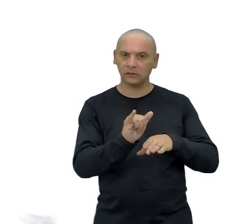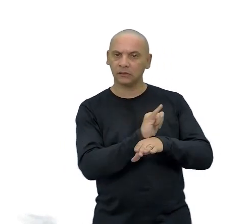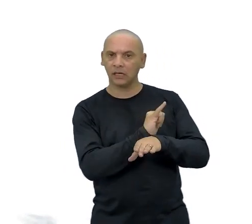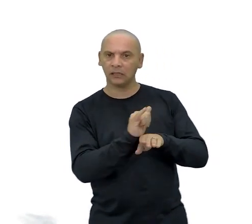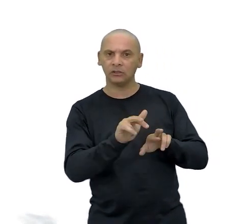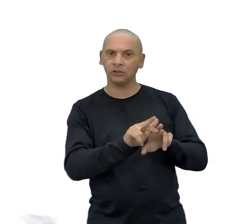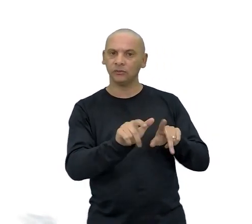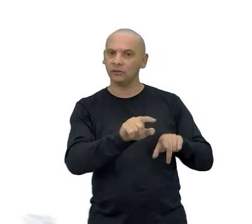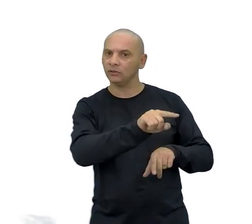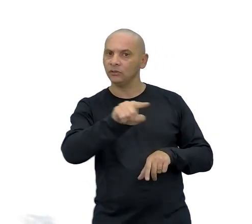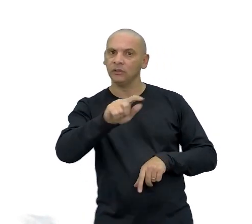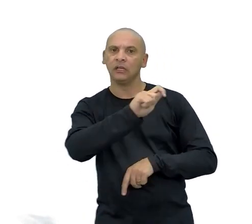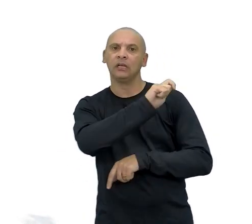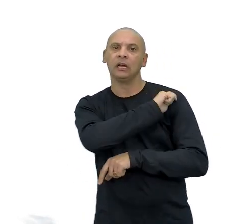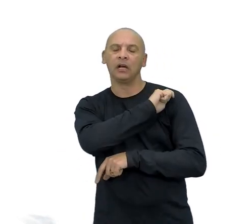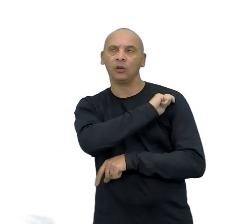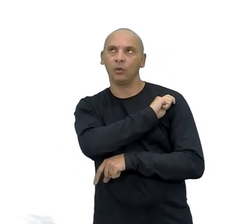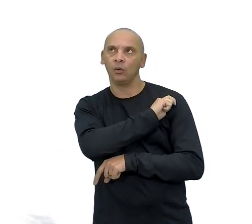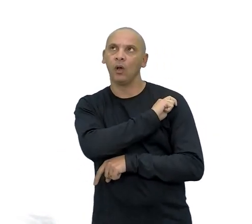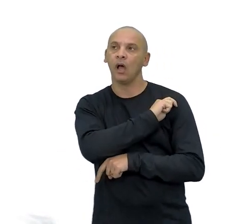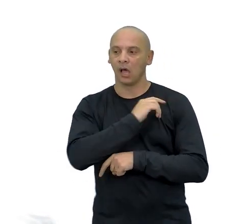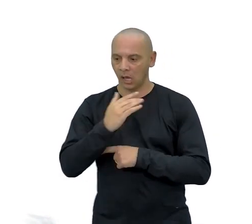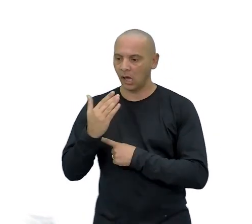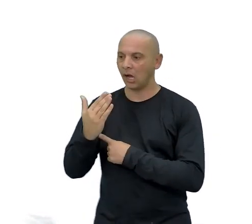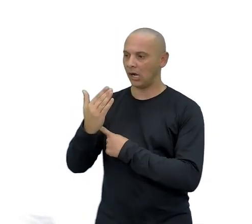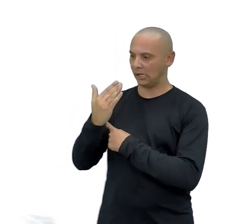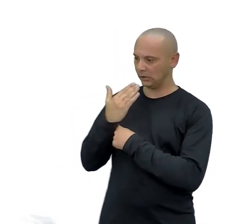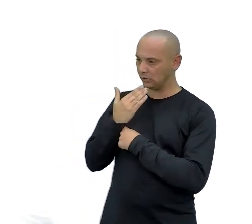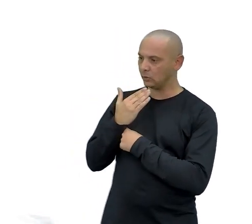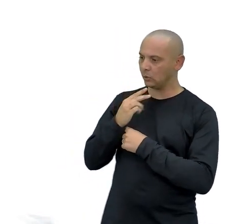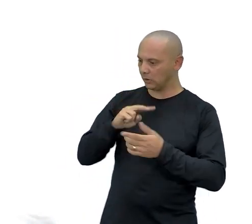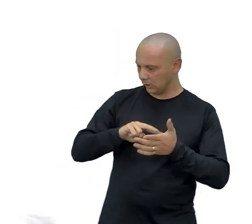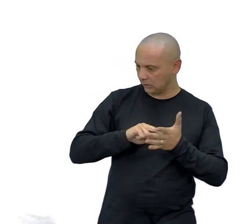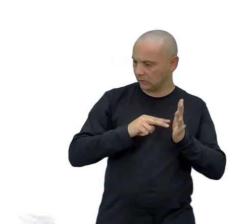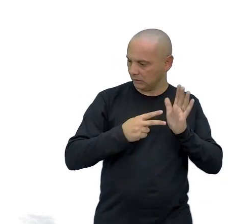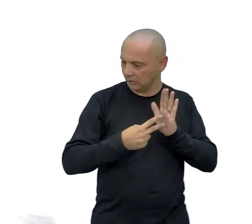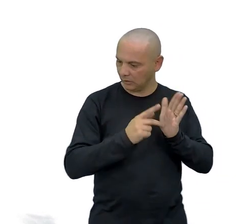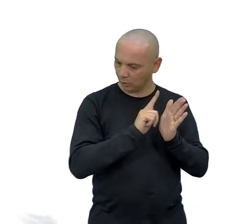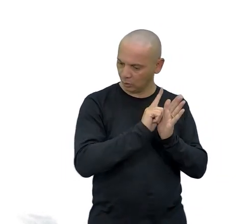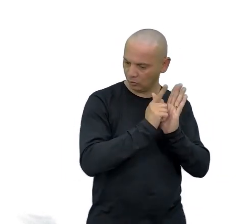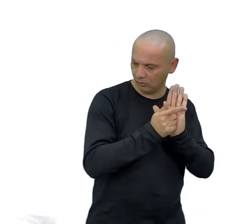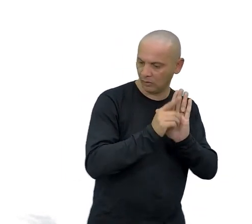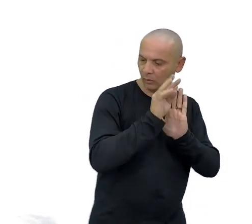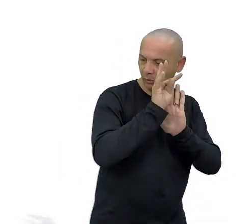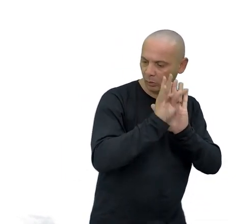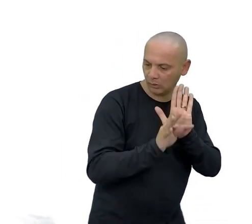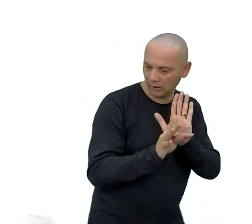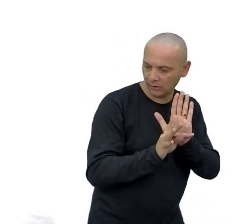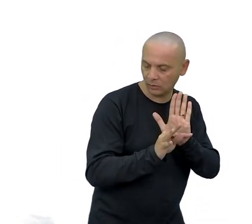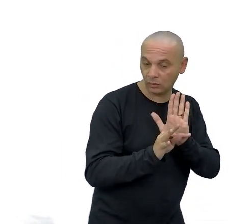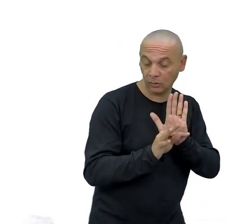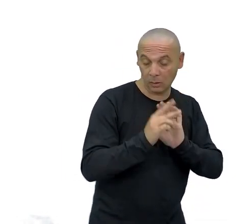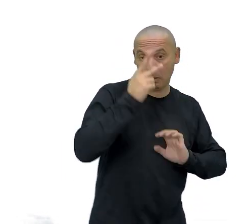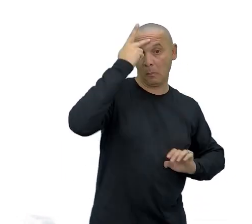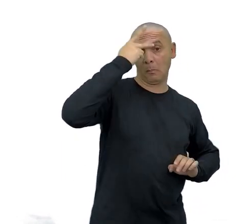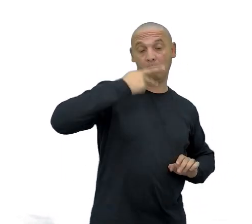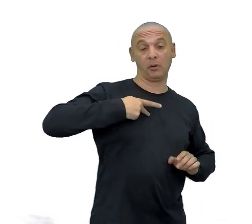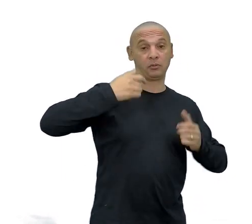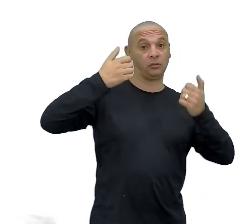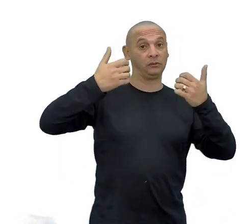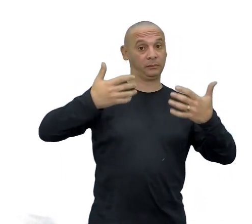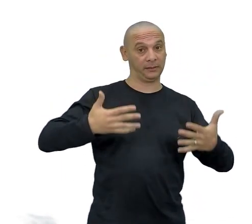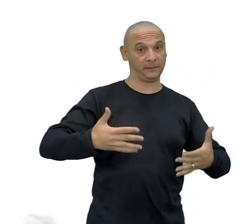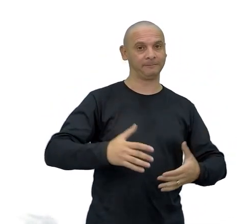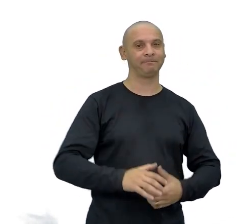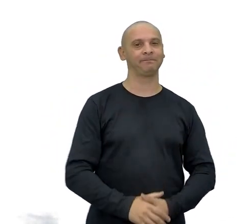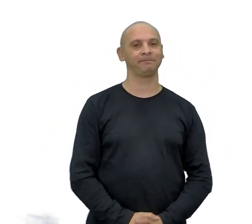pelos estudantes podem contribuir para a construção de sentidos para o gênero textual relato pessoal.